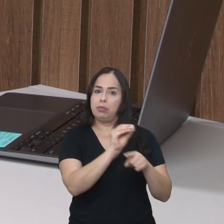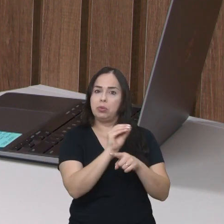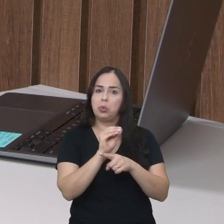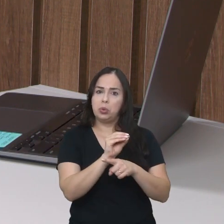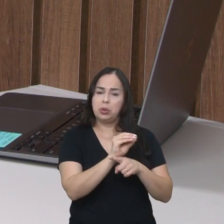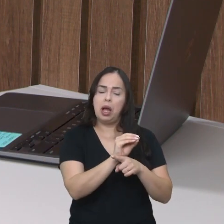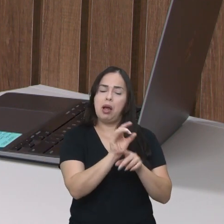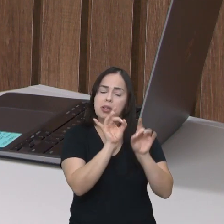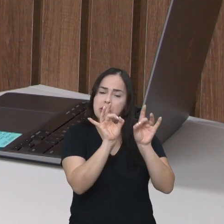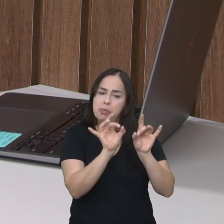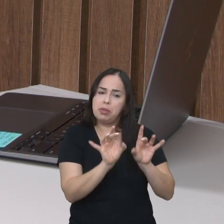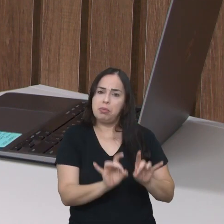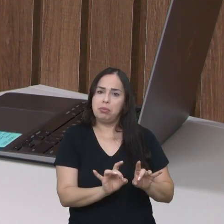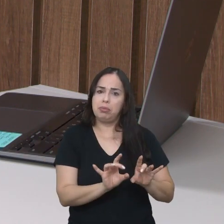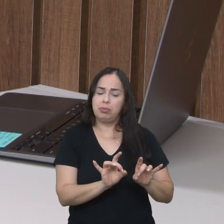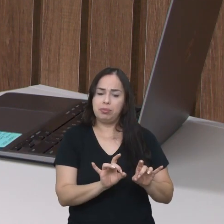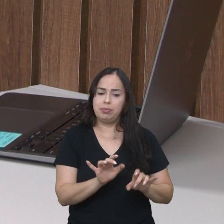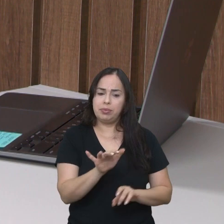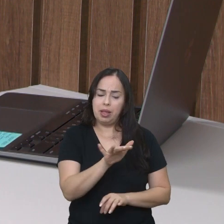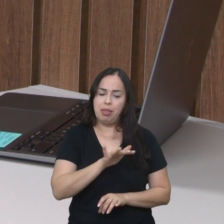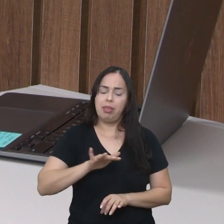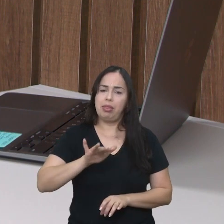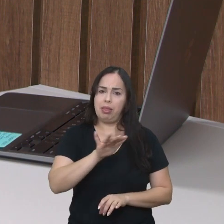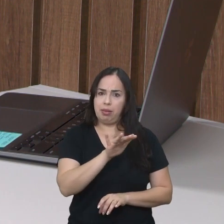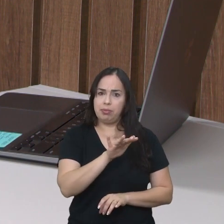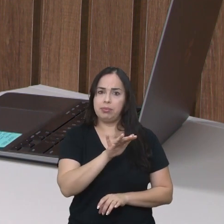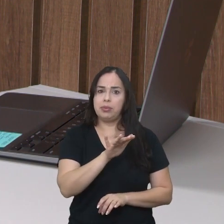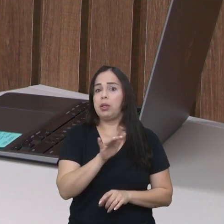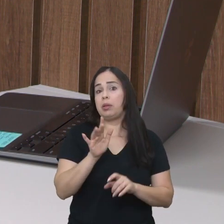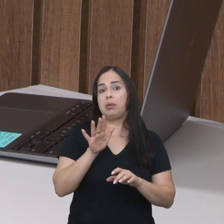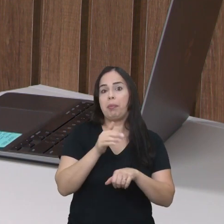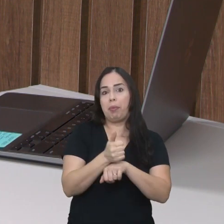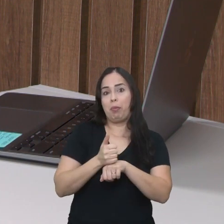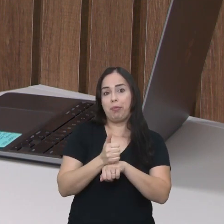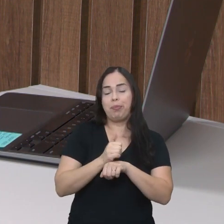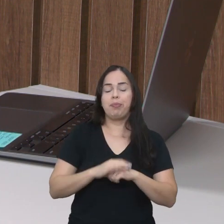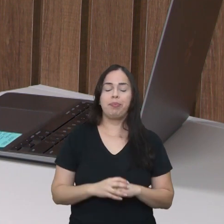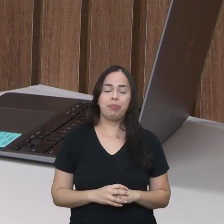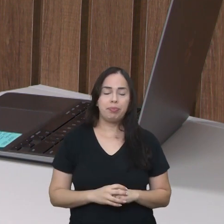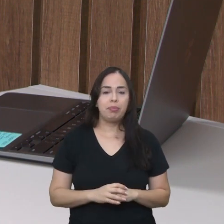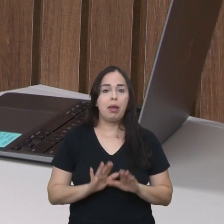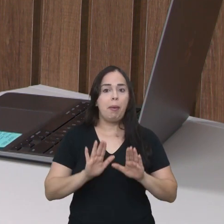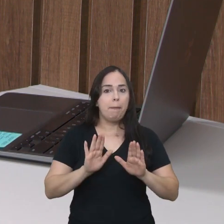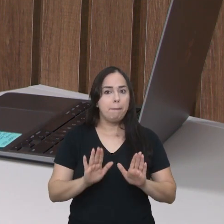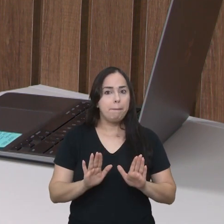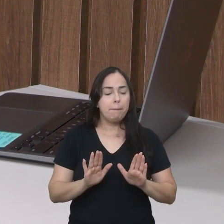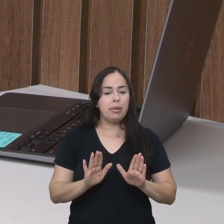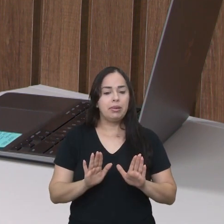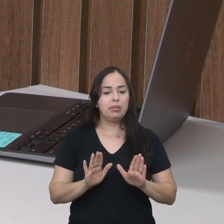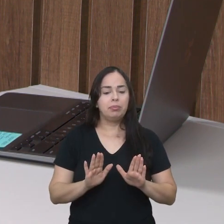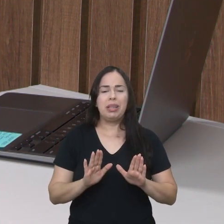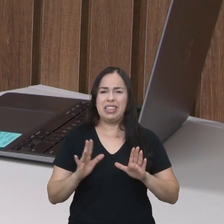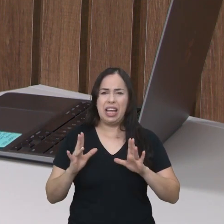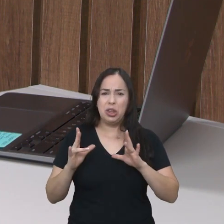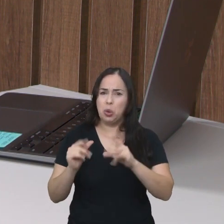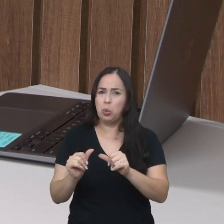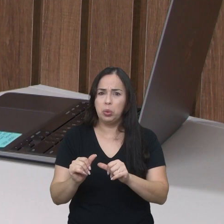ela vai estar saindo cuidado de uma forma especial dentro do que diz respeito à questão médica